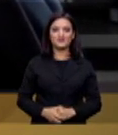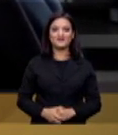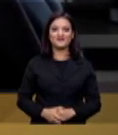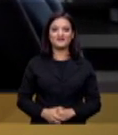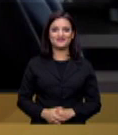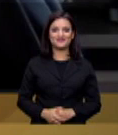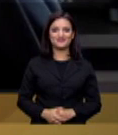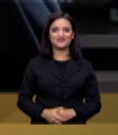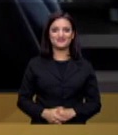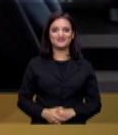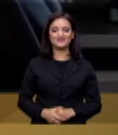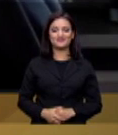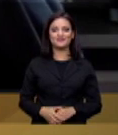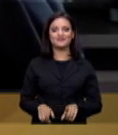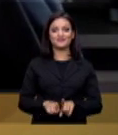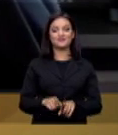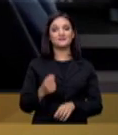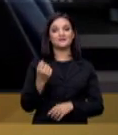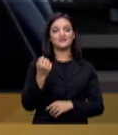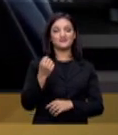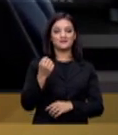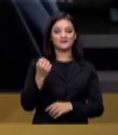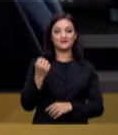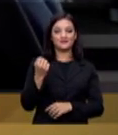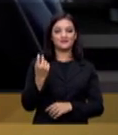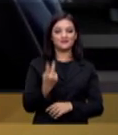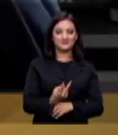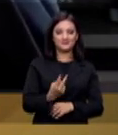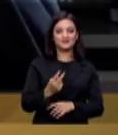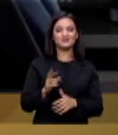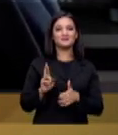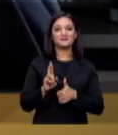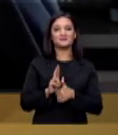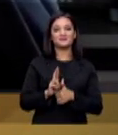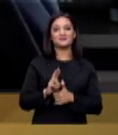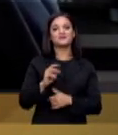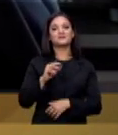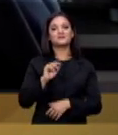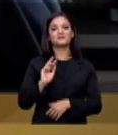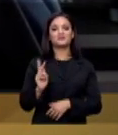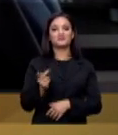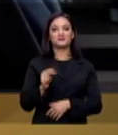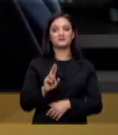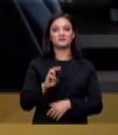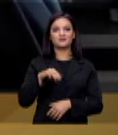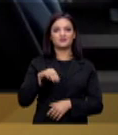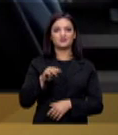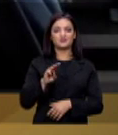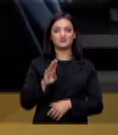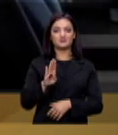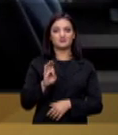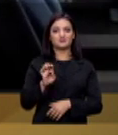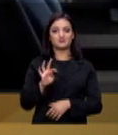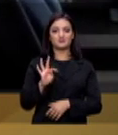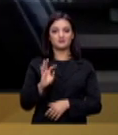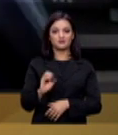Prezado subprocurador, vice-procurador-geral da República, doutor Humberto Jacques, doutora Carmen